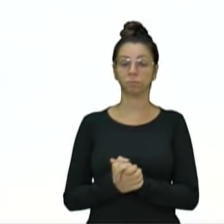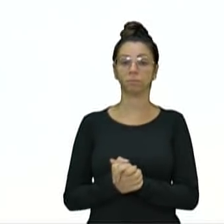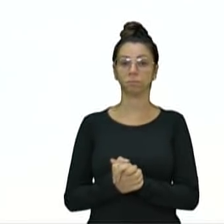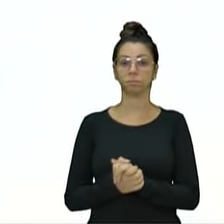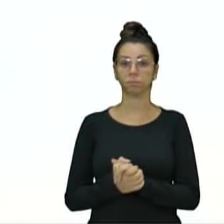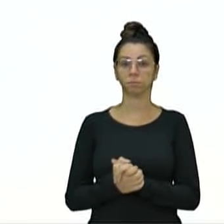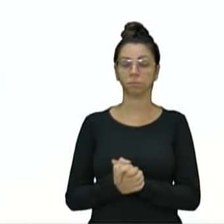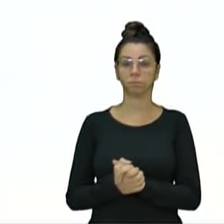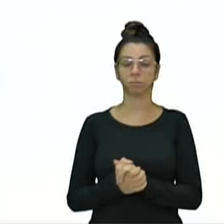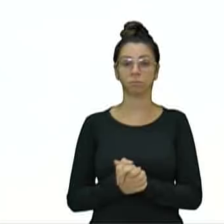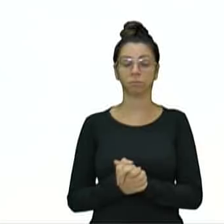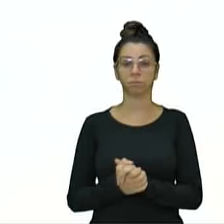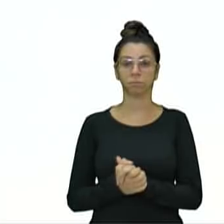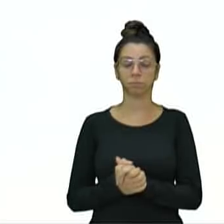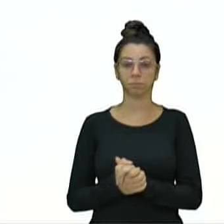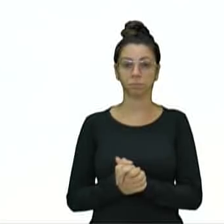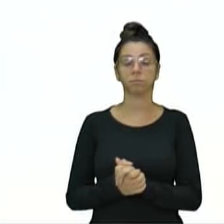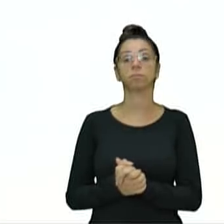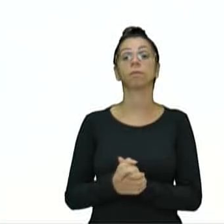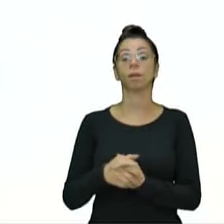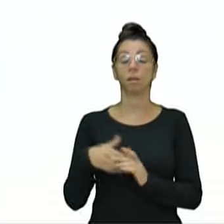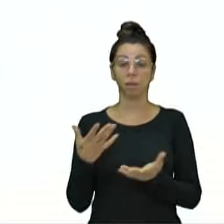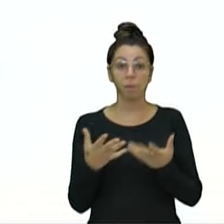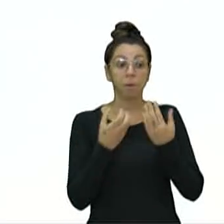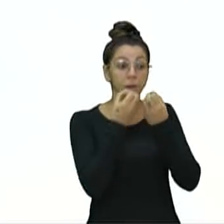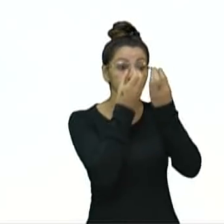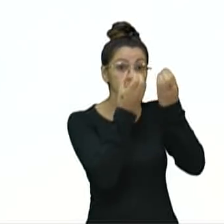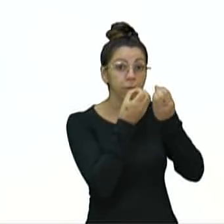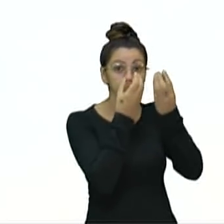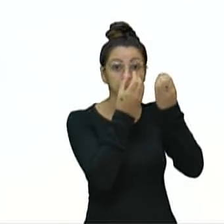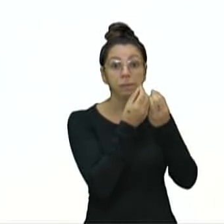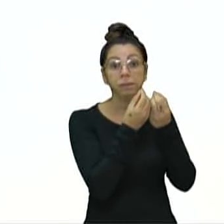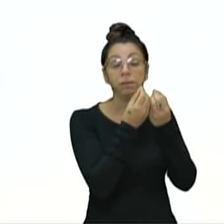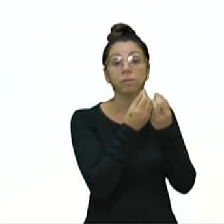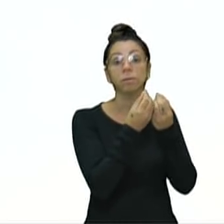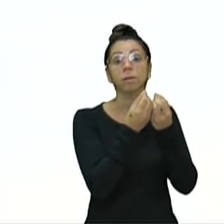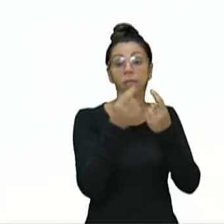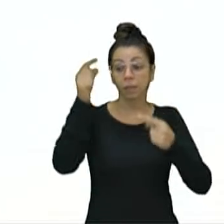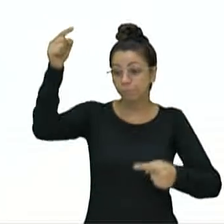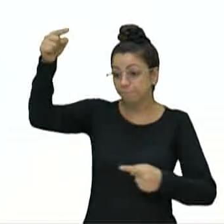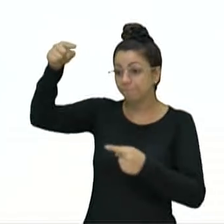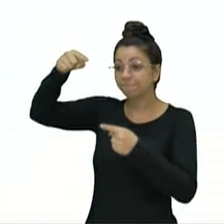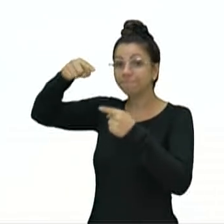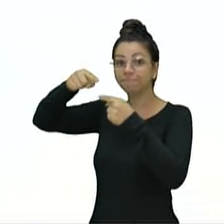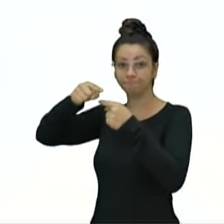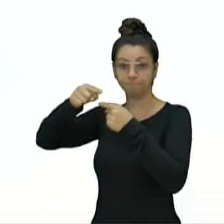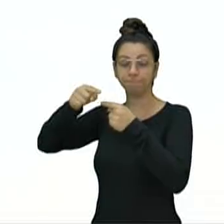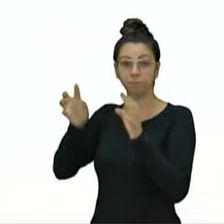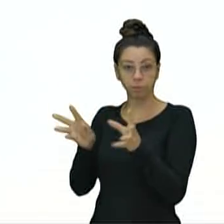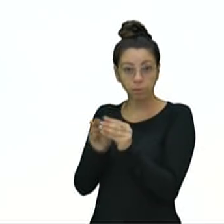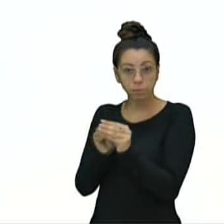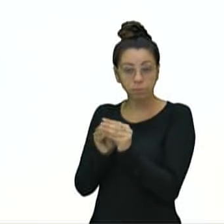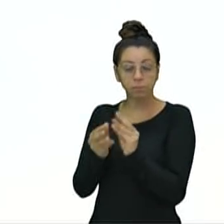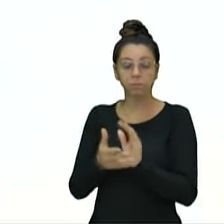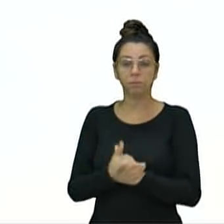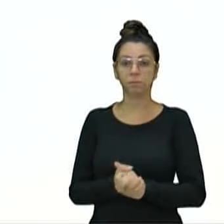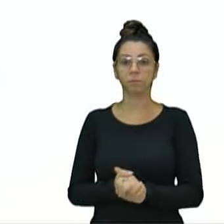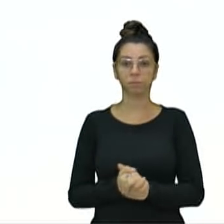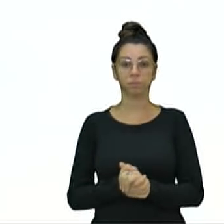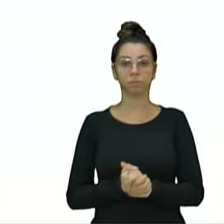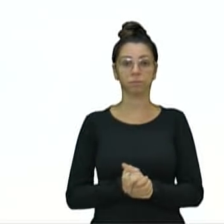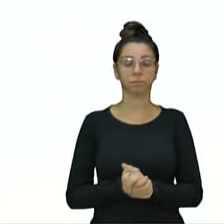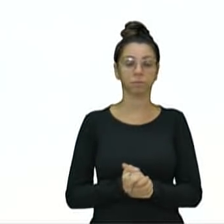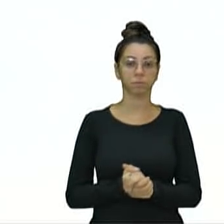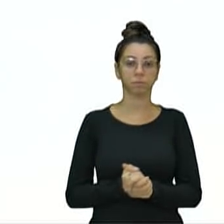mas o texto é mais curto. Sim, ele é sempre mais curto do que o original. Letter C. You can use,